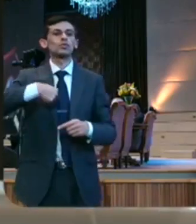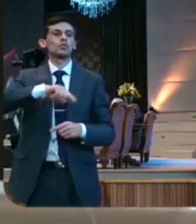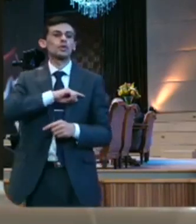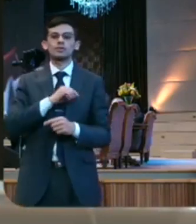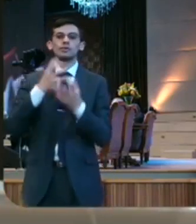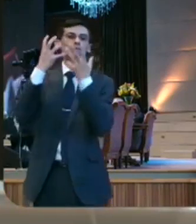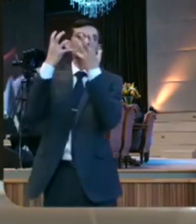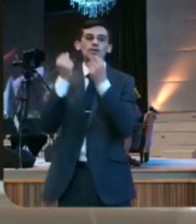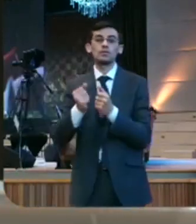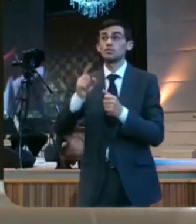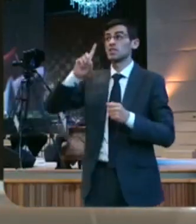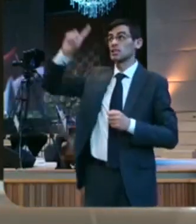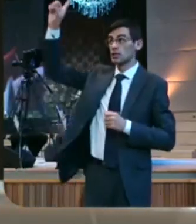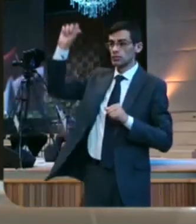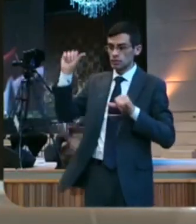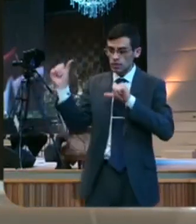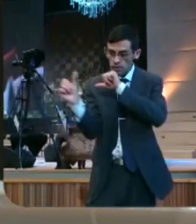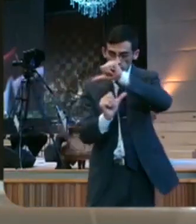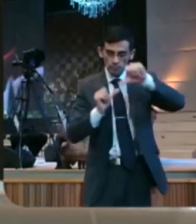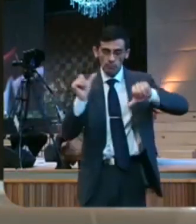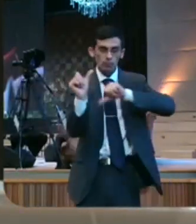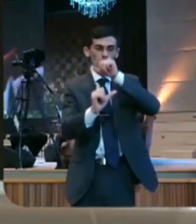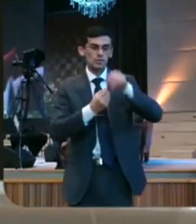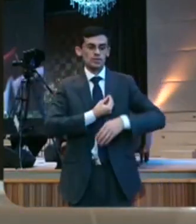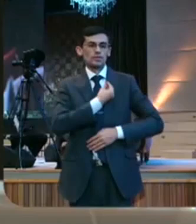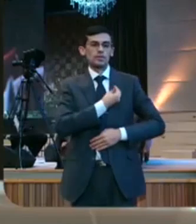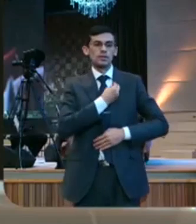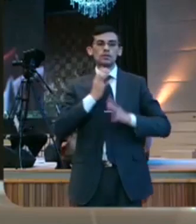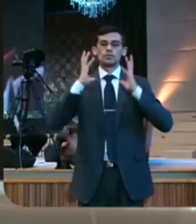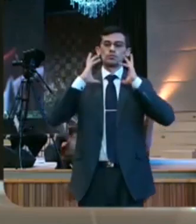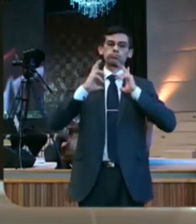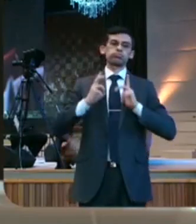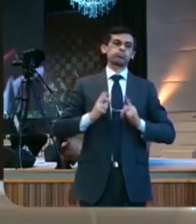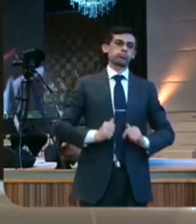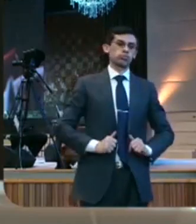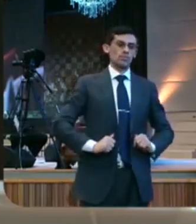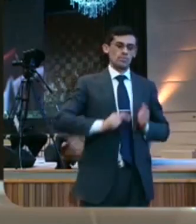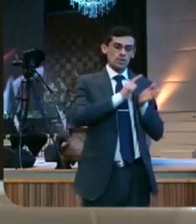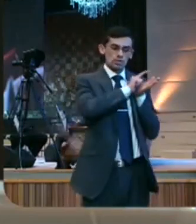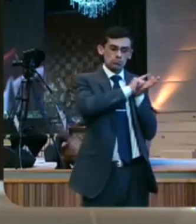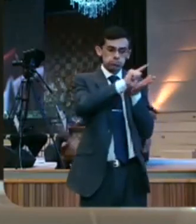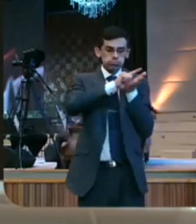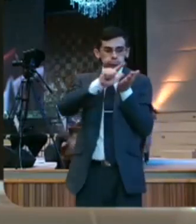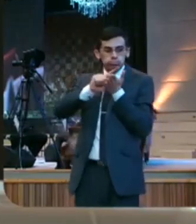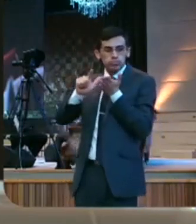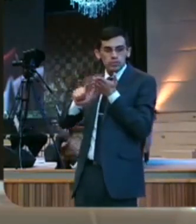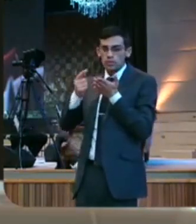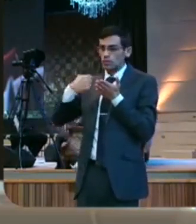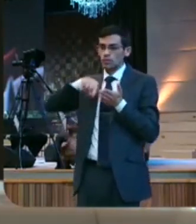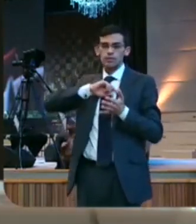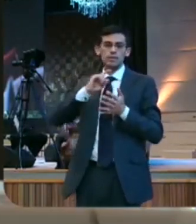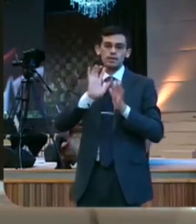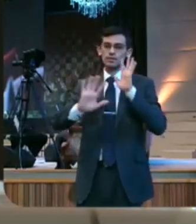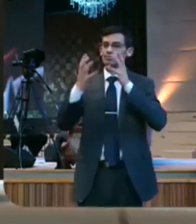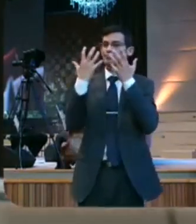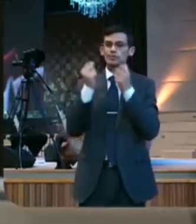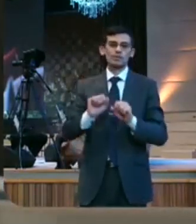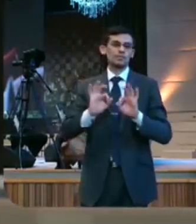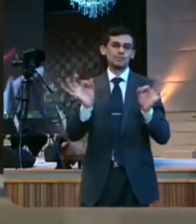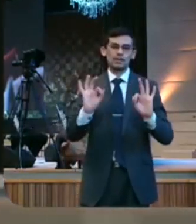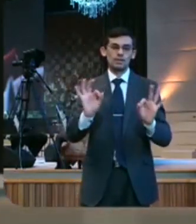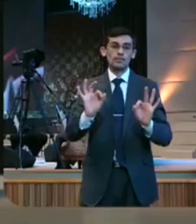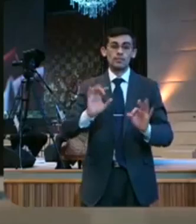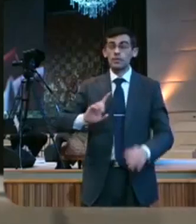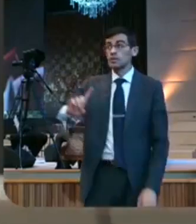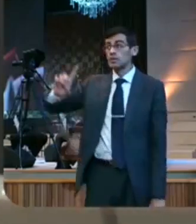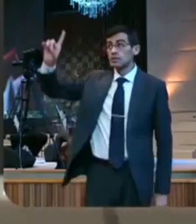Senhor nos transforme, nos santifique, tire o que não presta das nossas vidas.